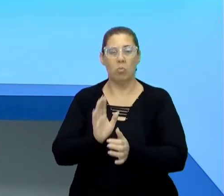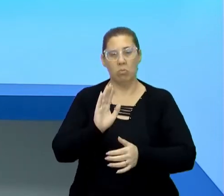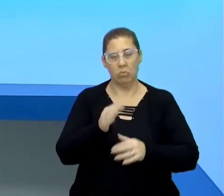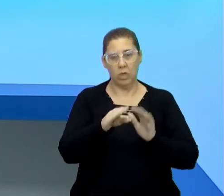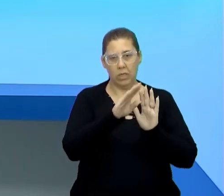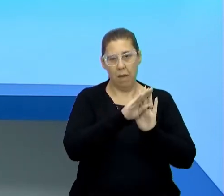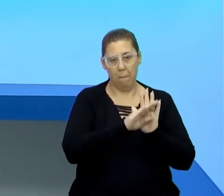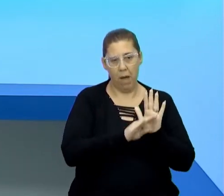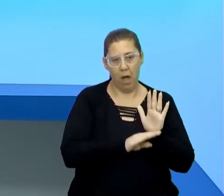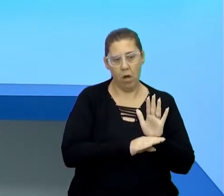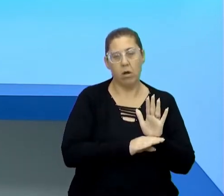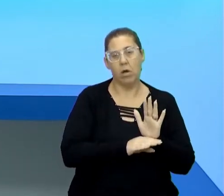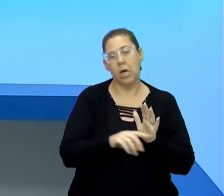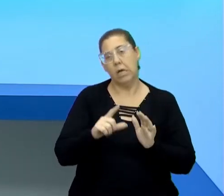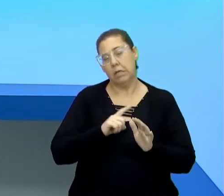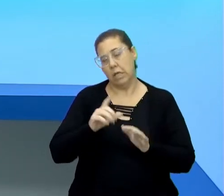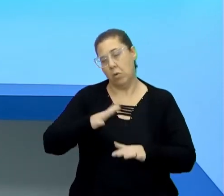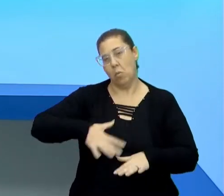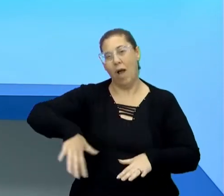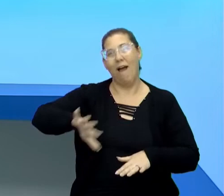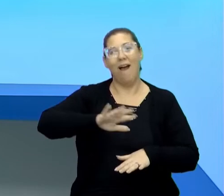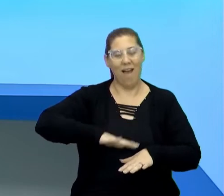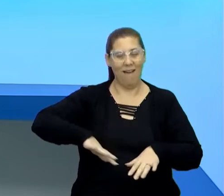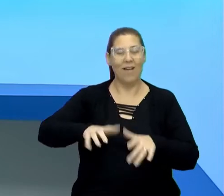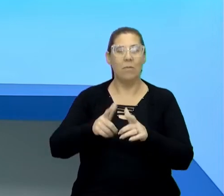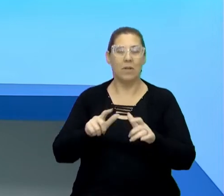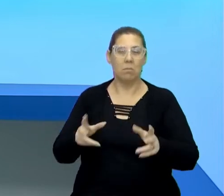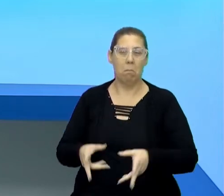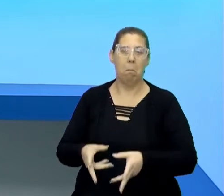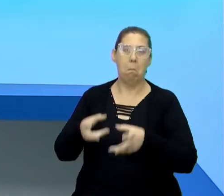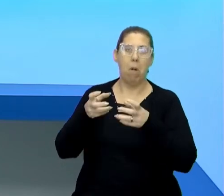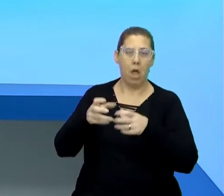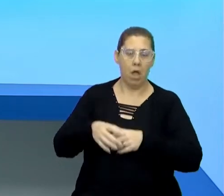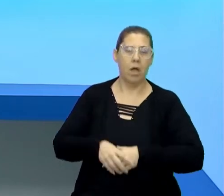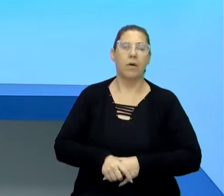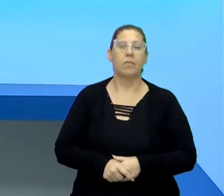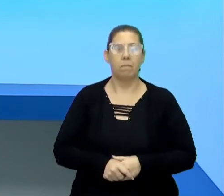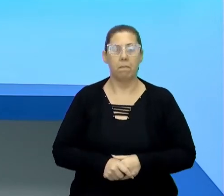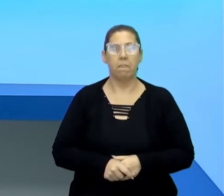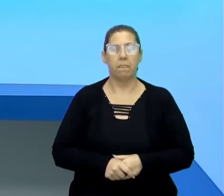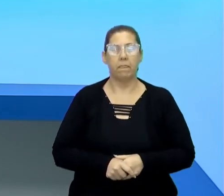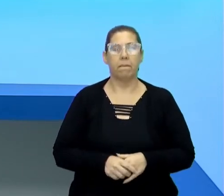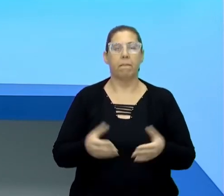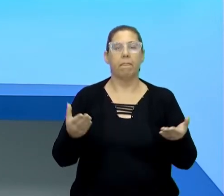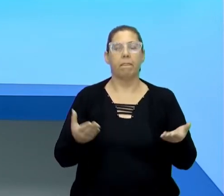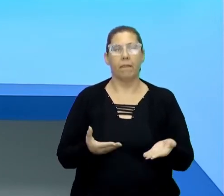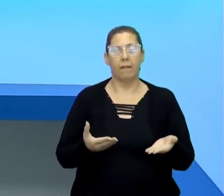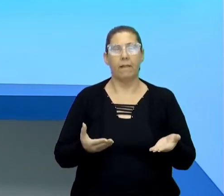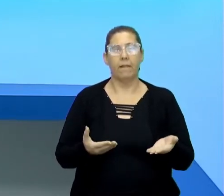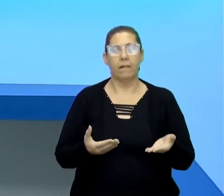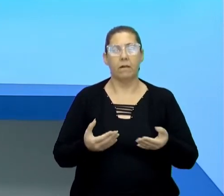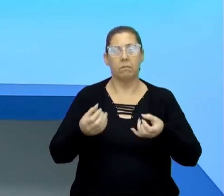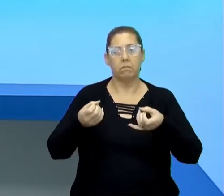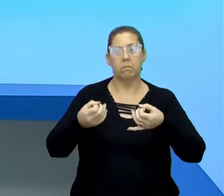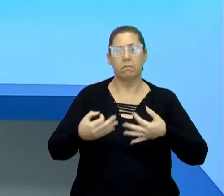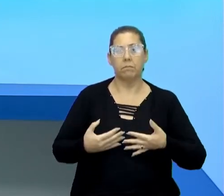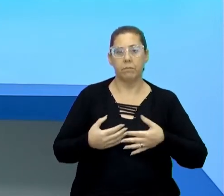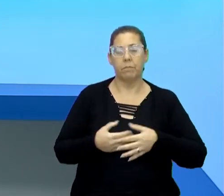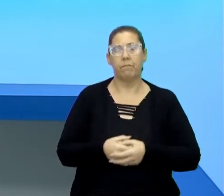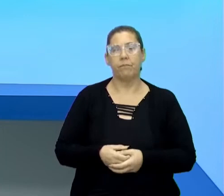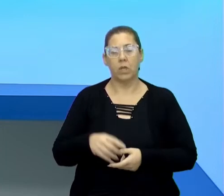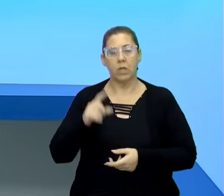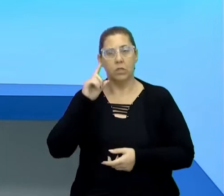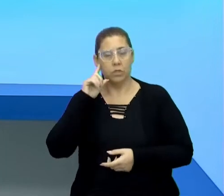pauta hegemônica, aí acaba tendo um espaço maior, né? A gente percebe, por exemplo, ultimamente tem se falado muito sobre o Dia de